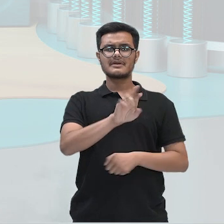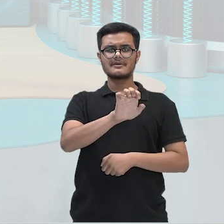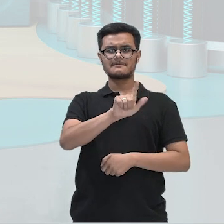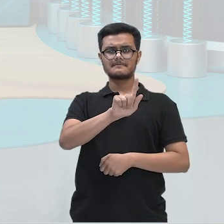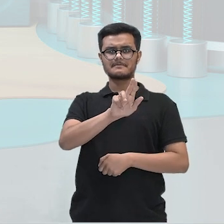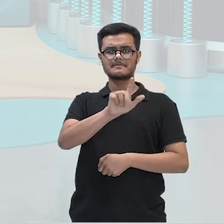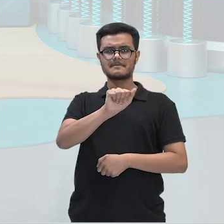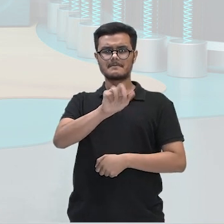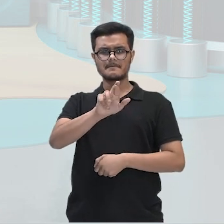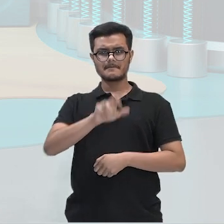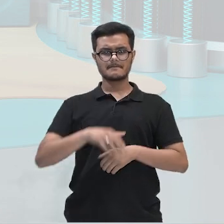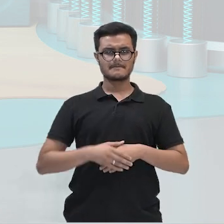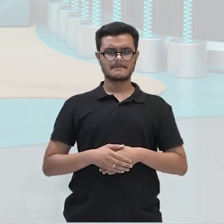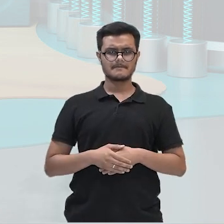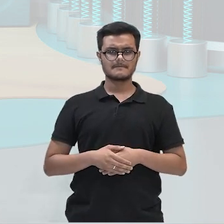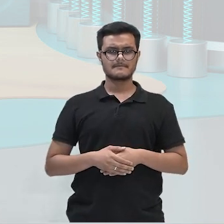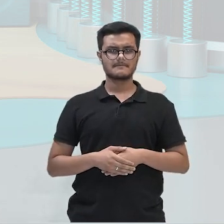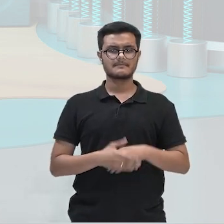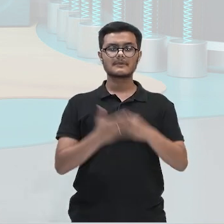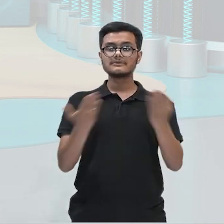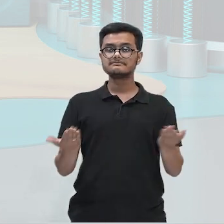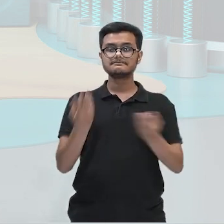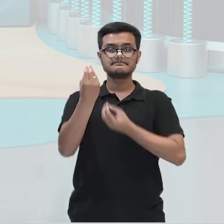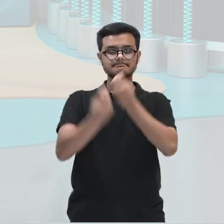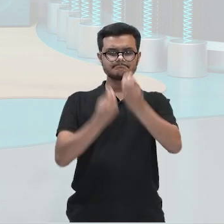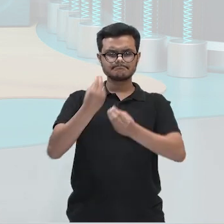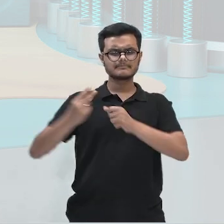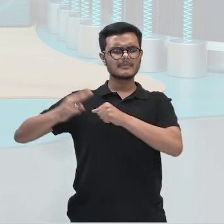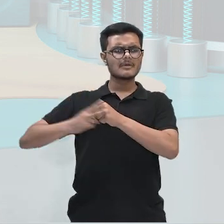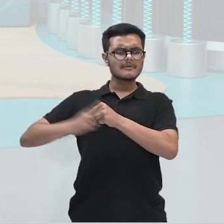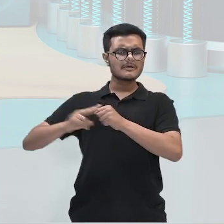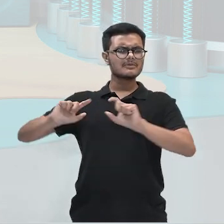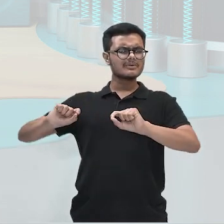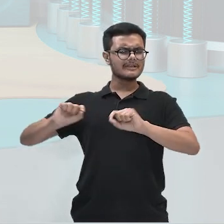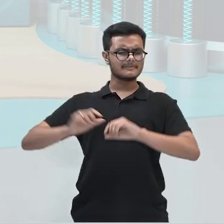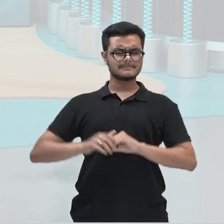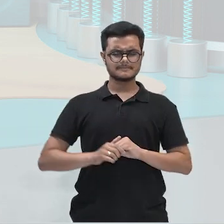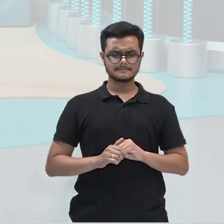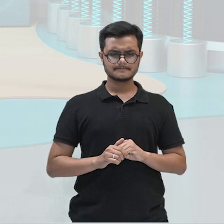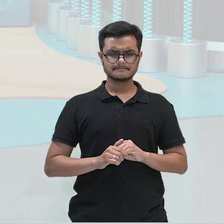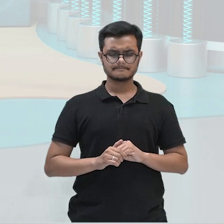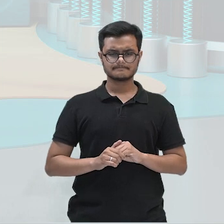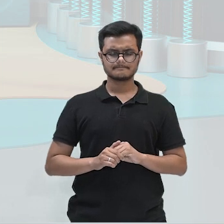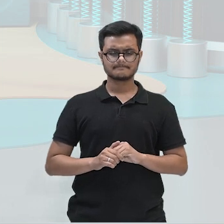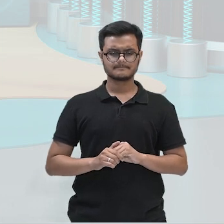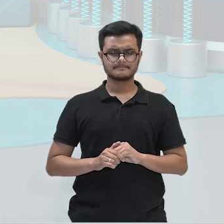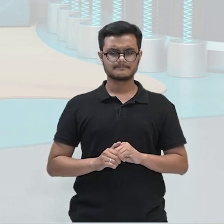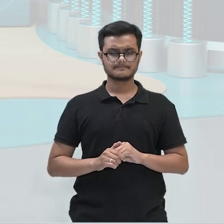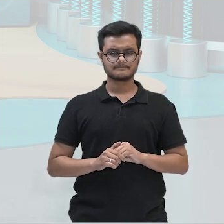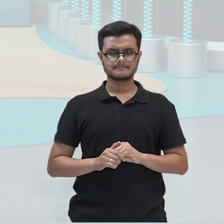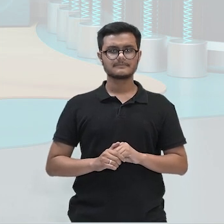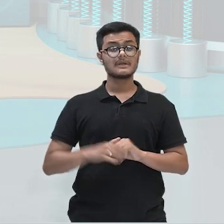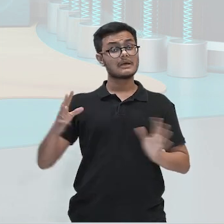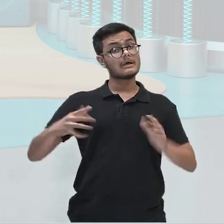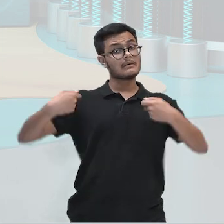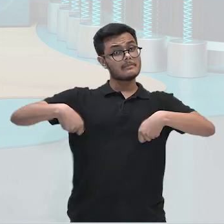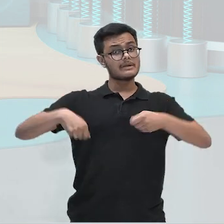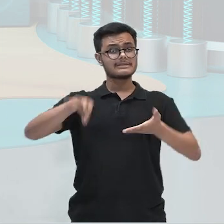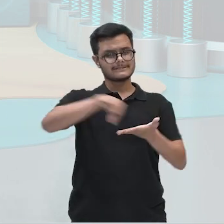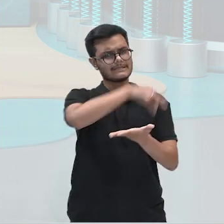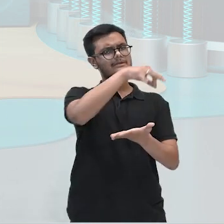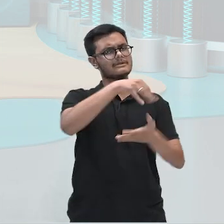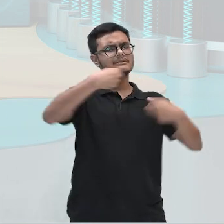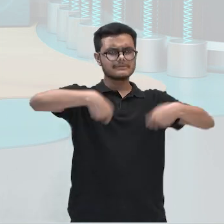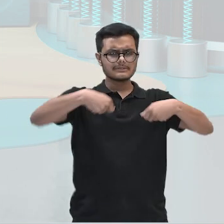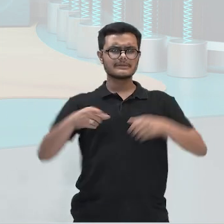aqui junto comigo. Então, olha só. O que eles são? Verbos irregulares. Anotem aqui a definição junto